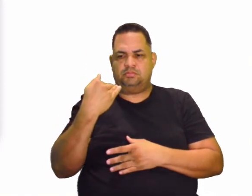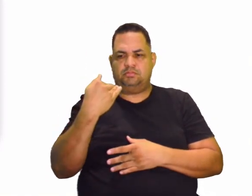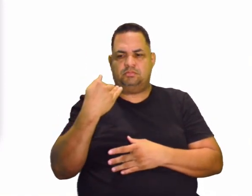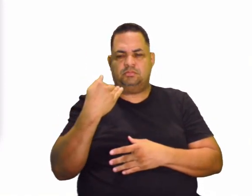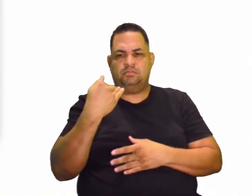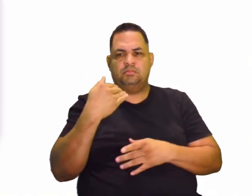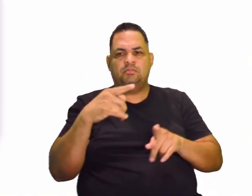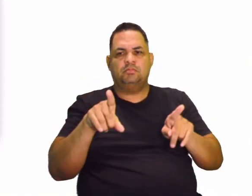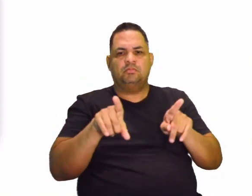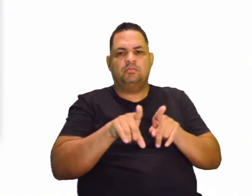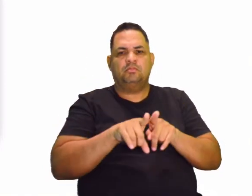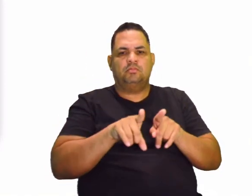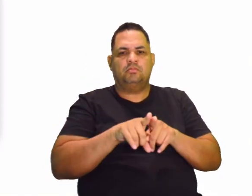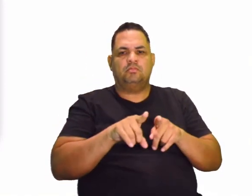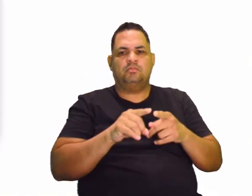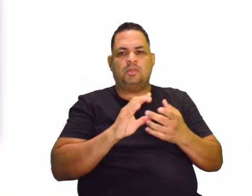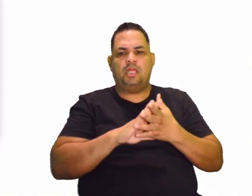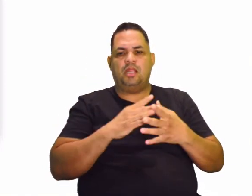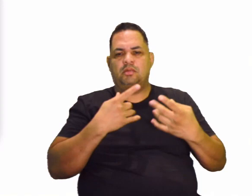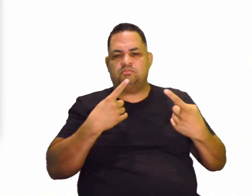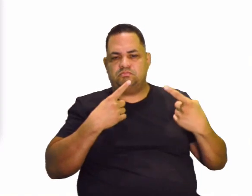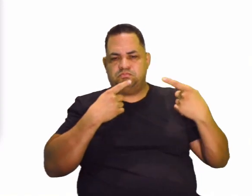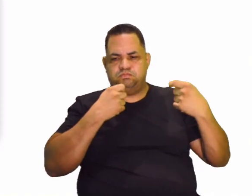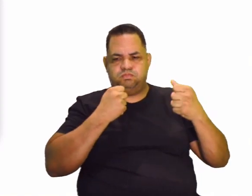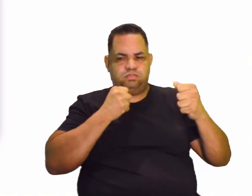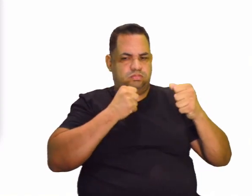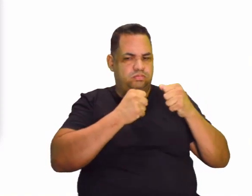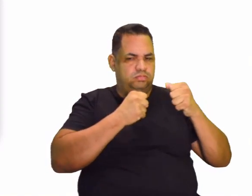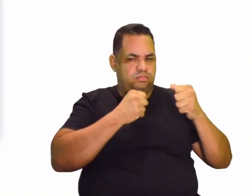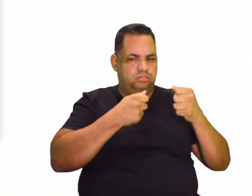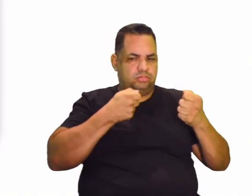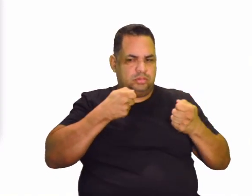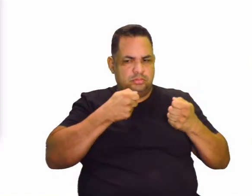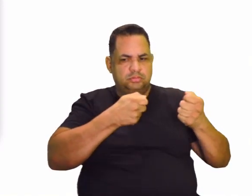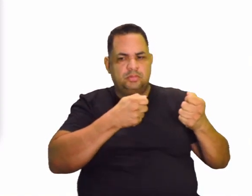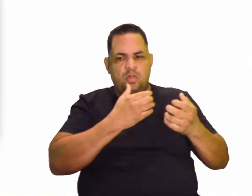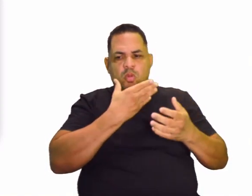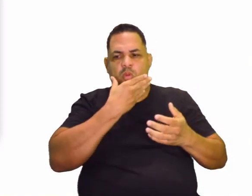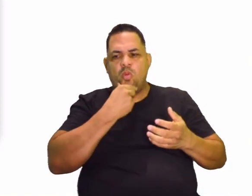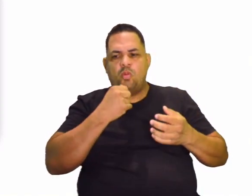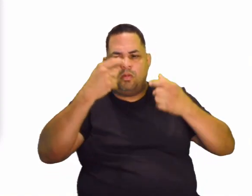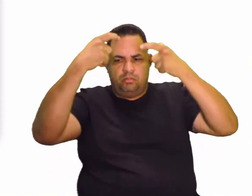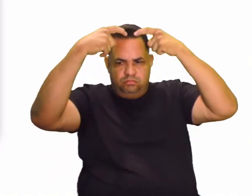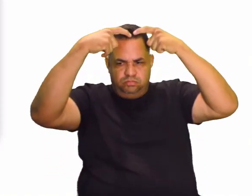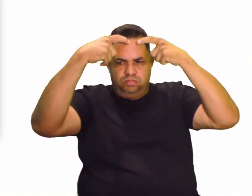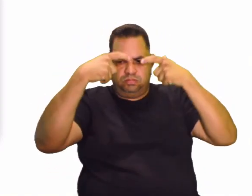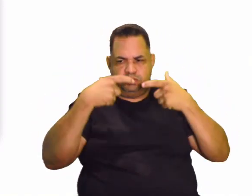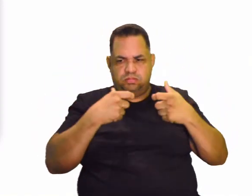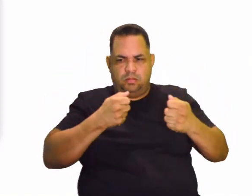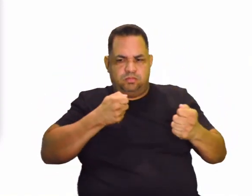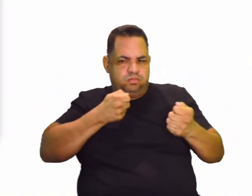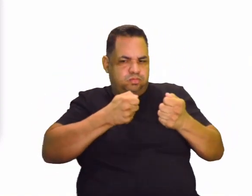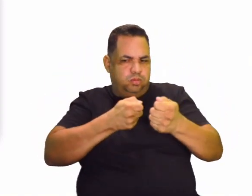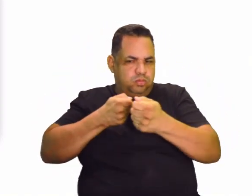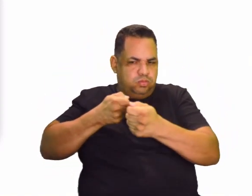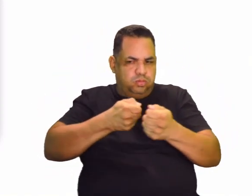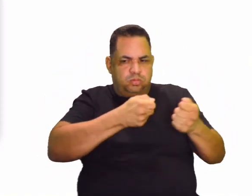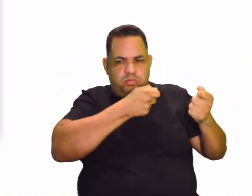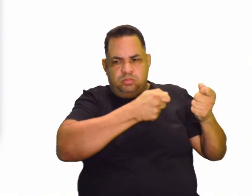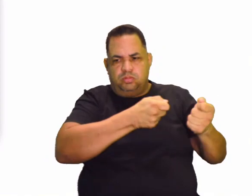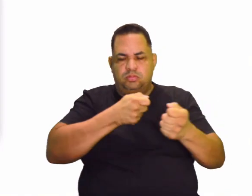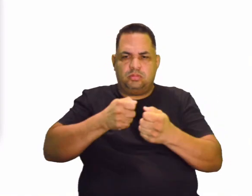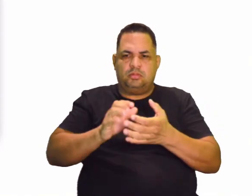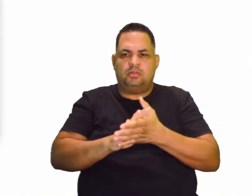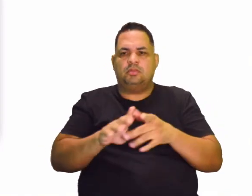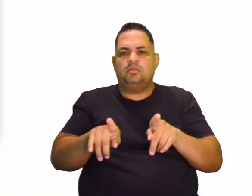E também com as lutas, né? Dos gladiadores, que vocês conhecem em filmes. Então, foi construído